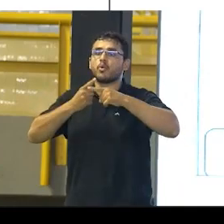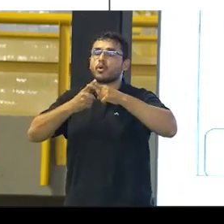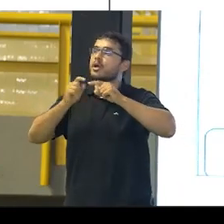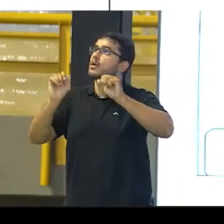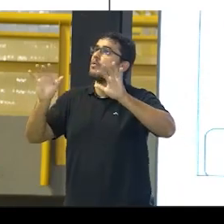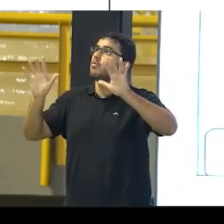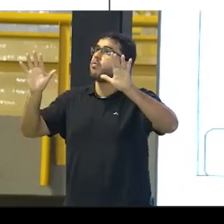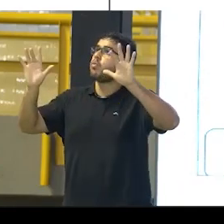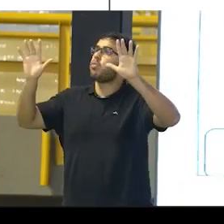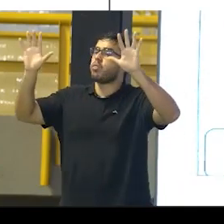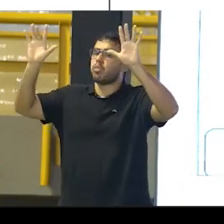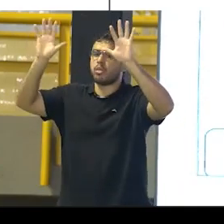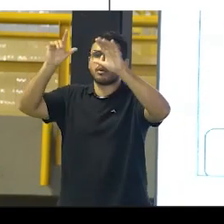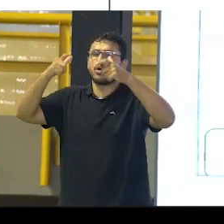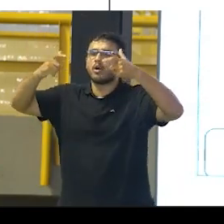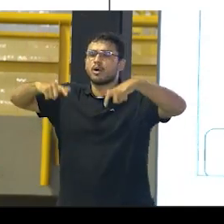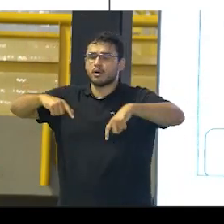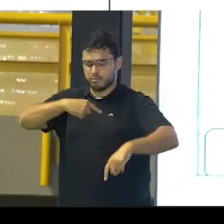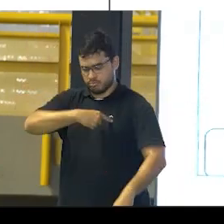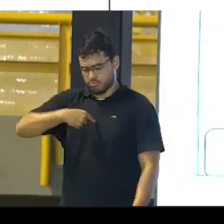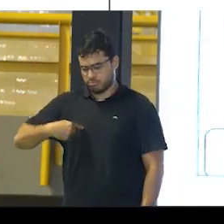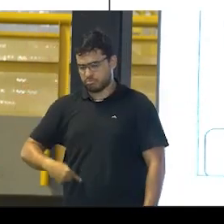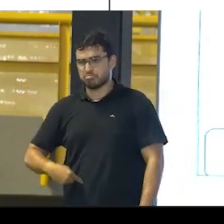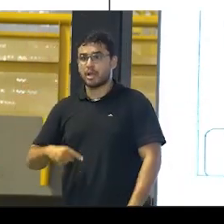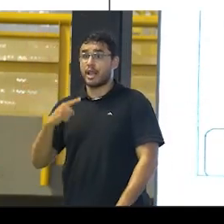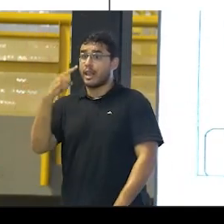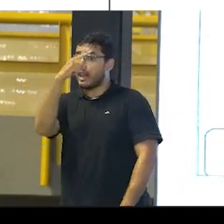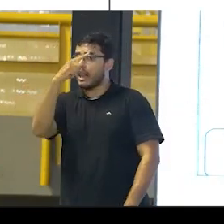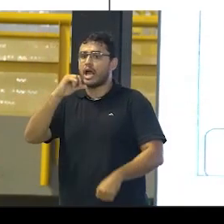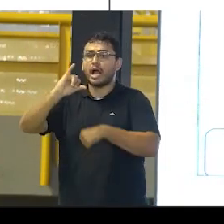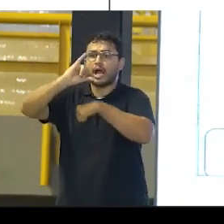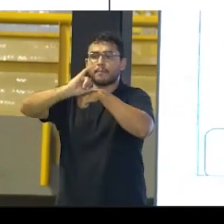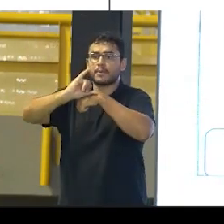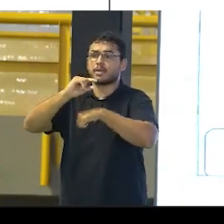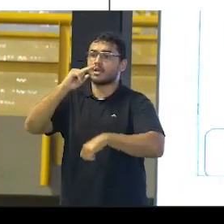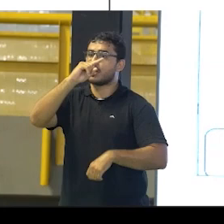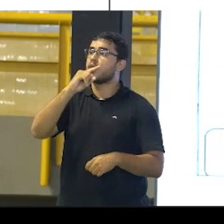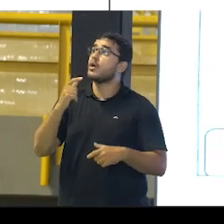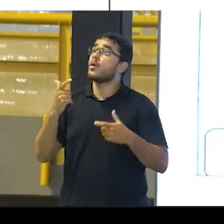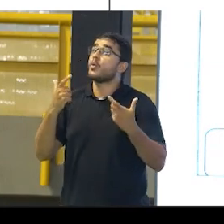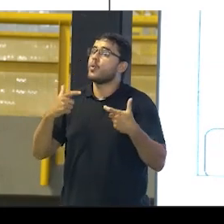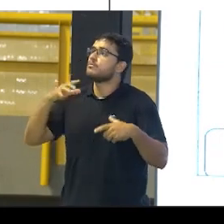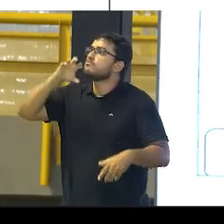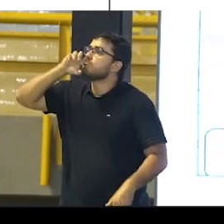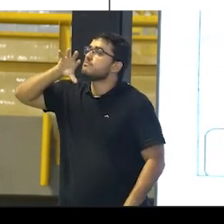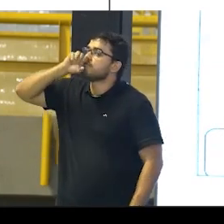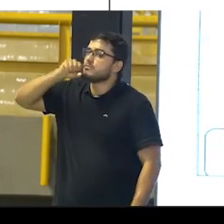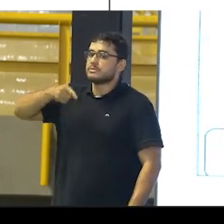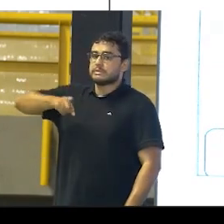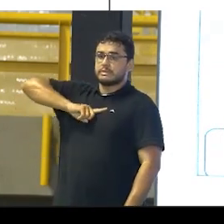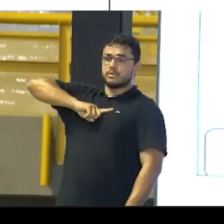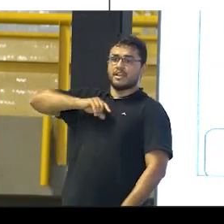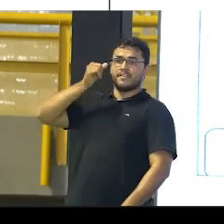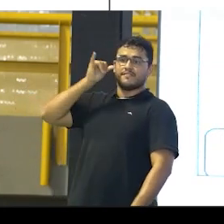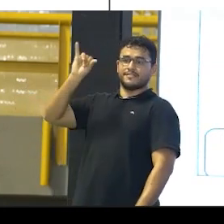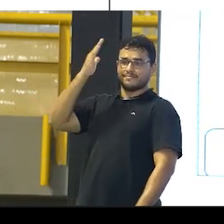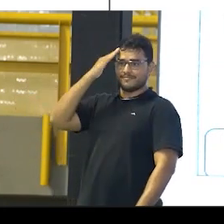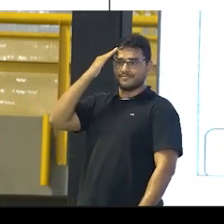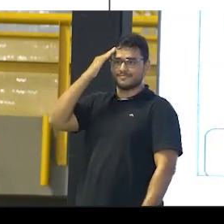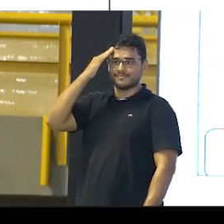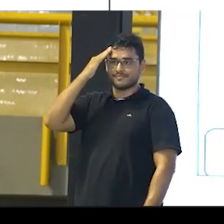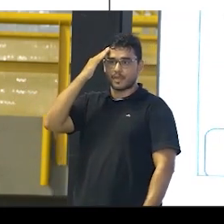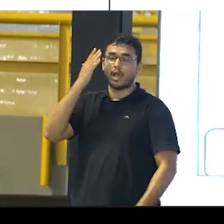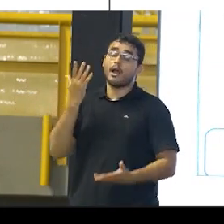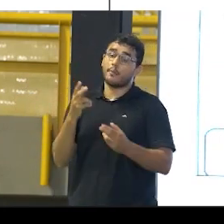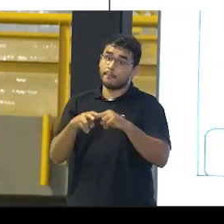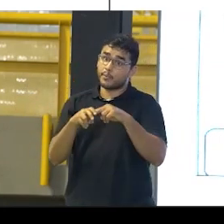principais cidades. Shenzhen, Cantão, tá? E a própria capital, Beijing ou Pequim, ok? Professor, mas se a